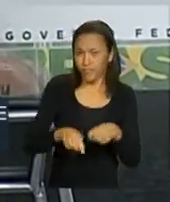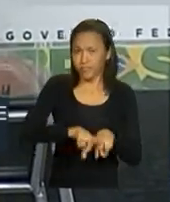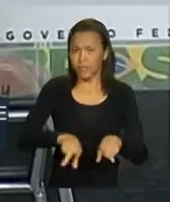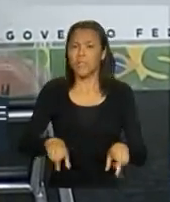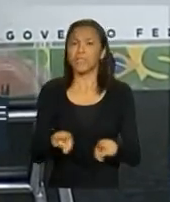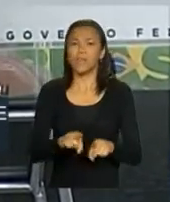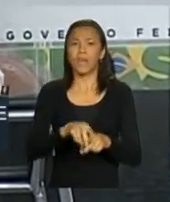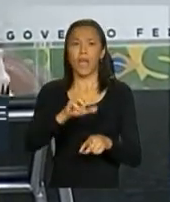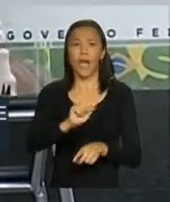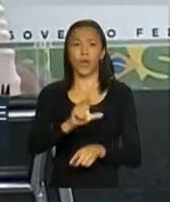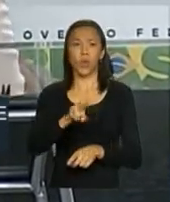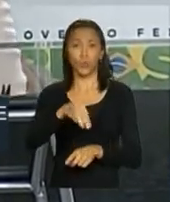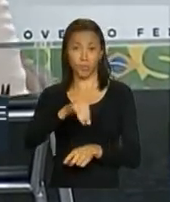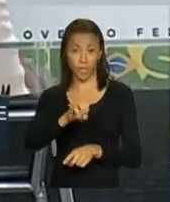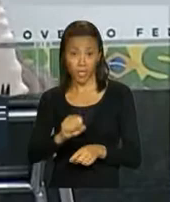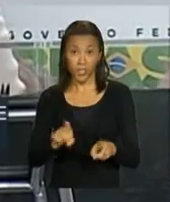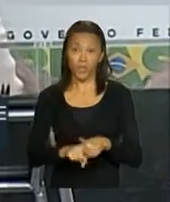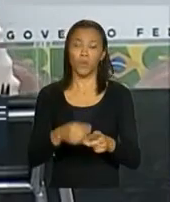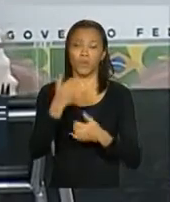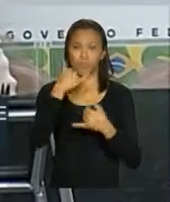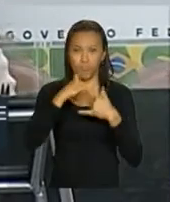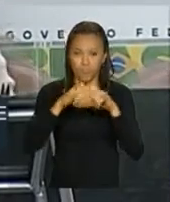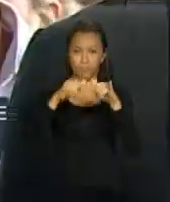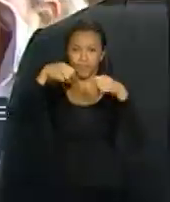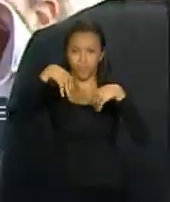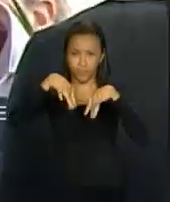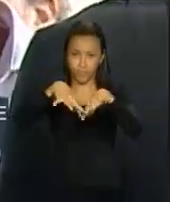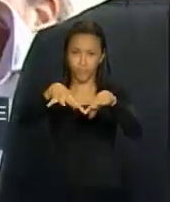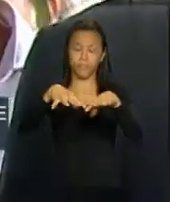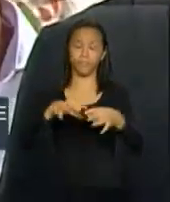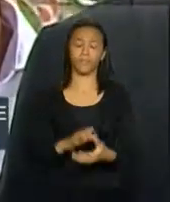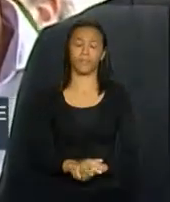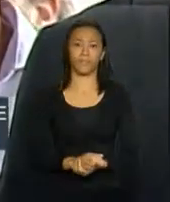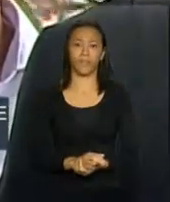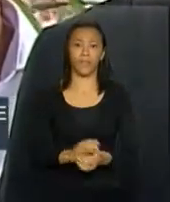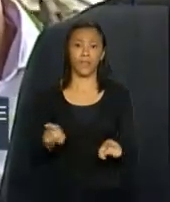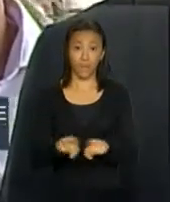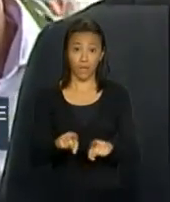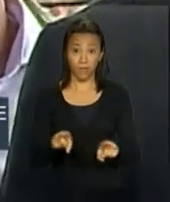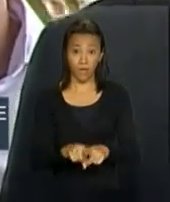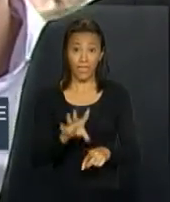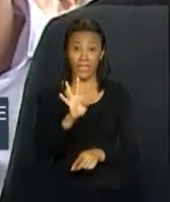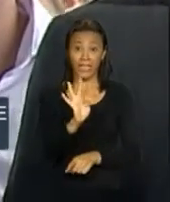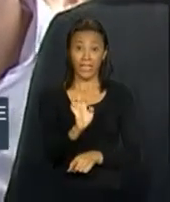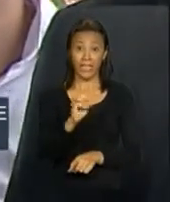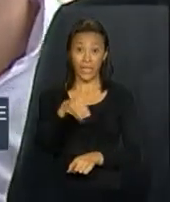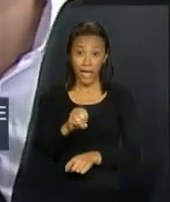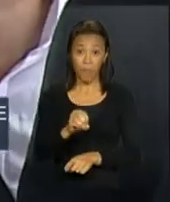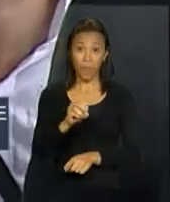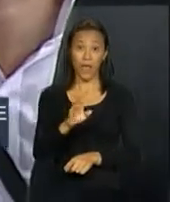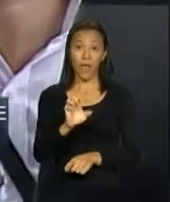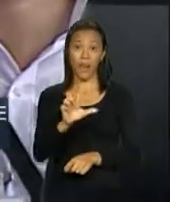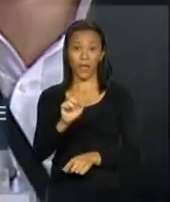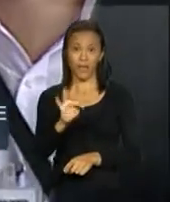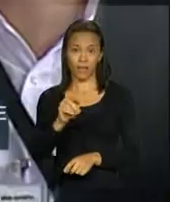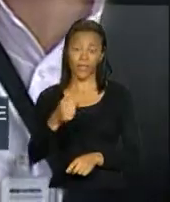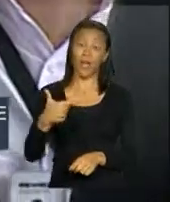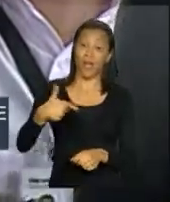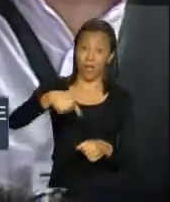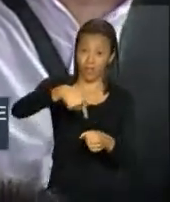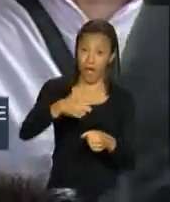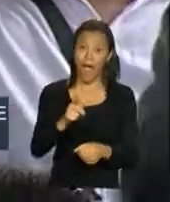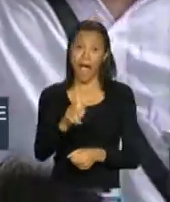de alumínio, hidrelétricas, usinas termoelétricas a gás,